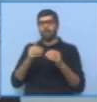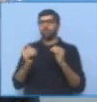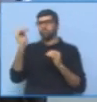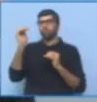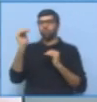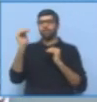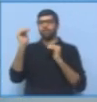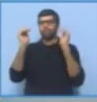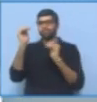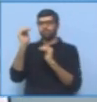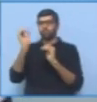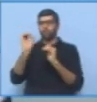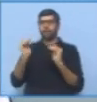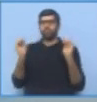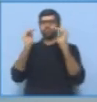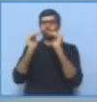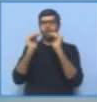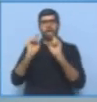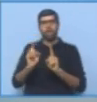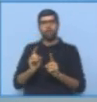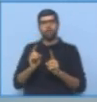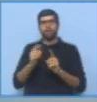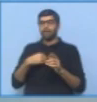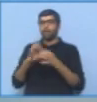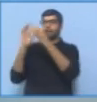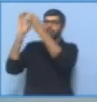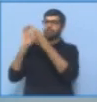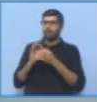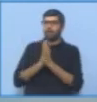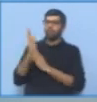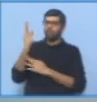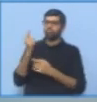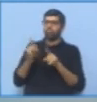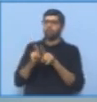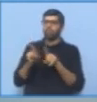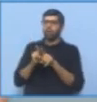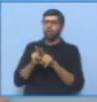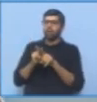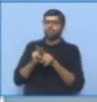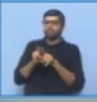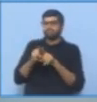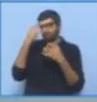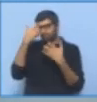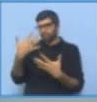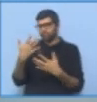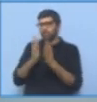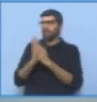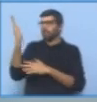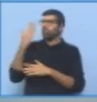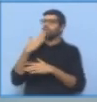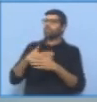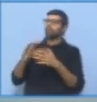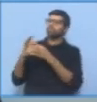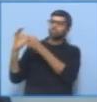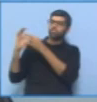inferior. Estamos a um nível. E ter uma aliança com Deus é absolutamente inesperado. Ou seja, temos um Deus que faz aliança com